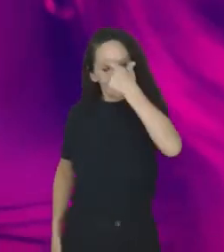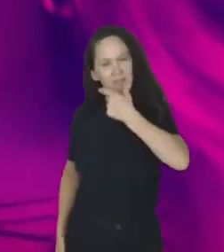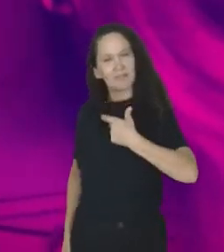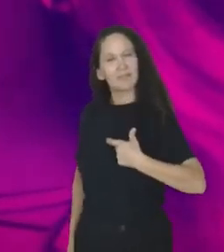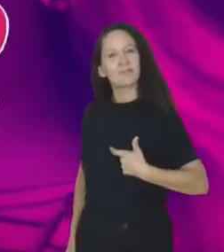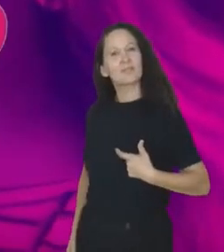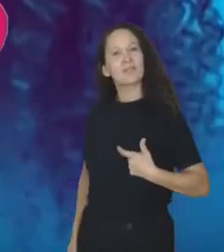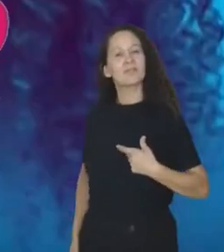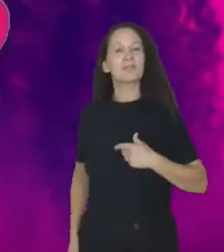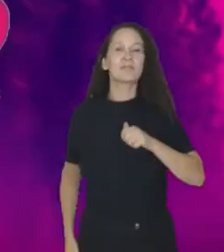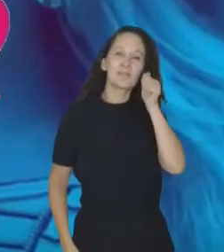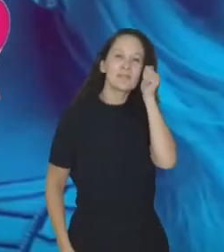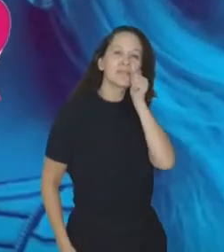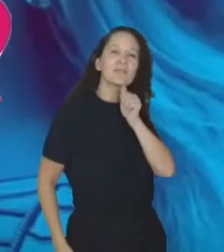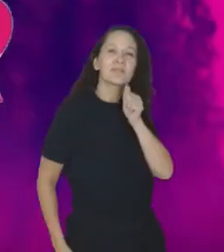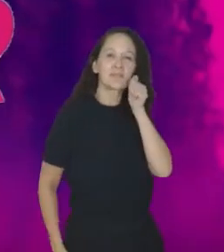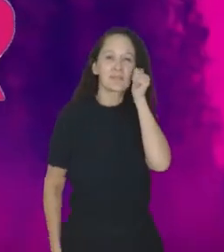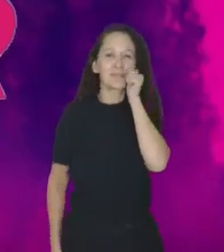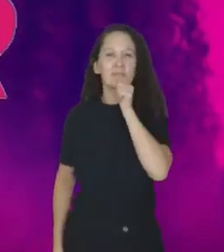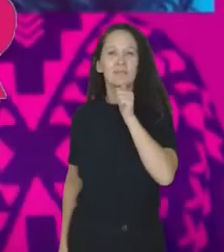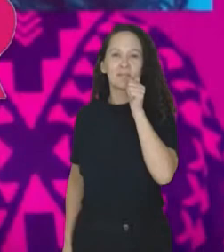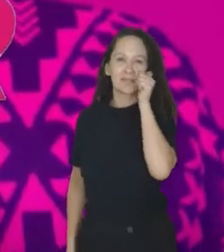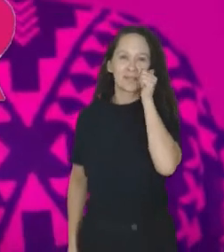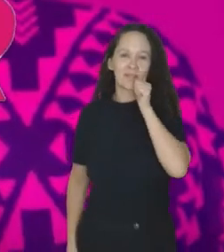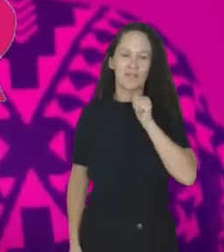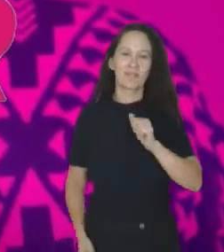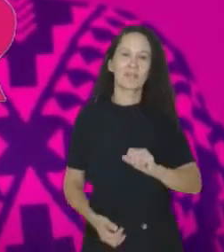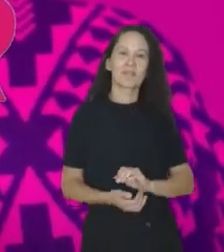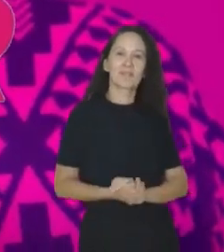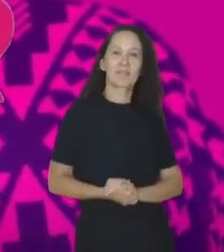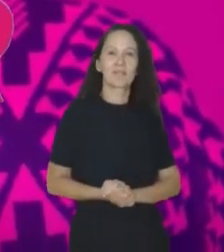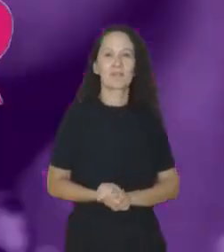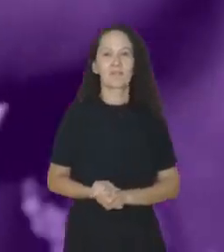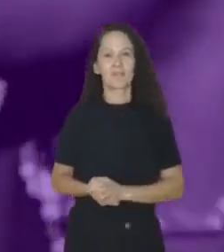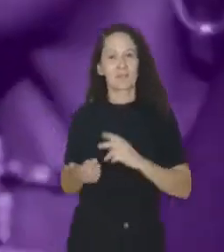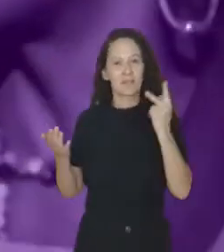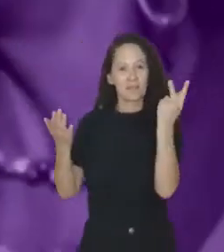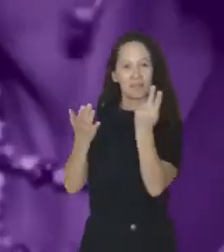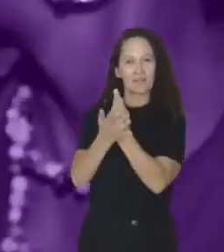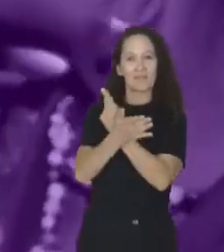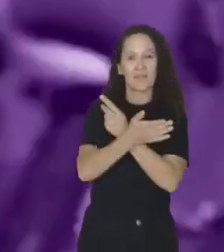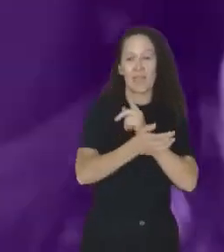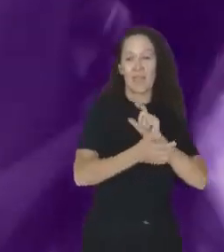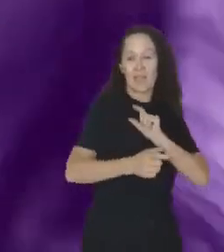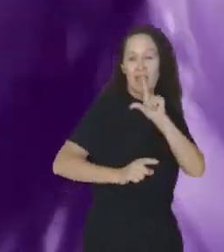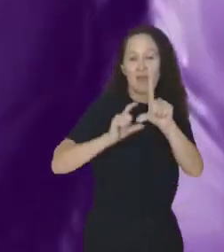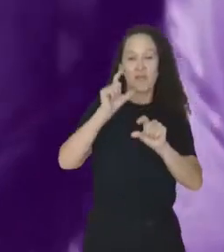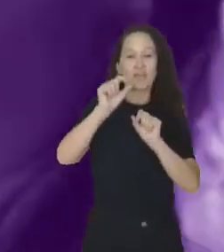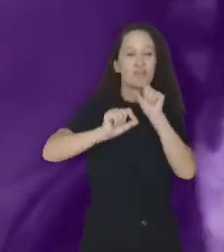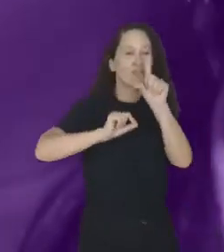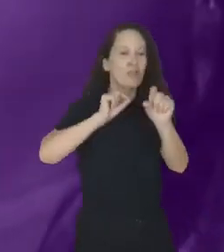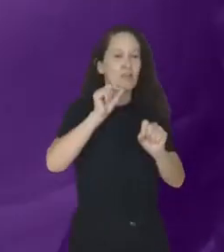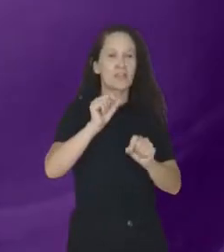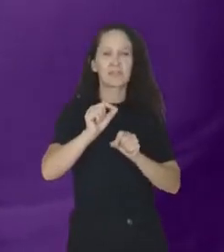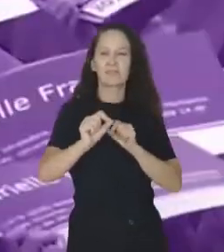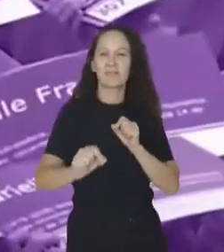Porque eu sou mulher pra fazer